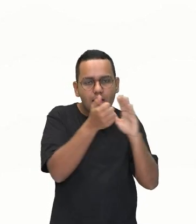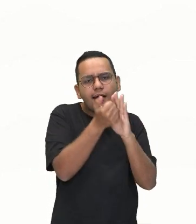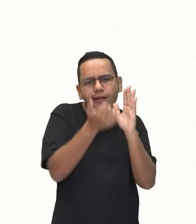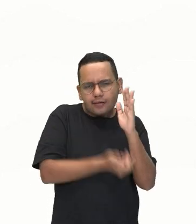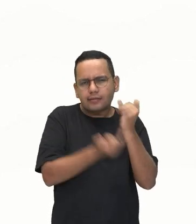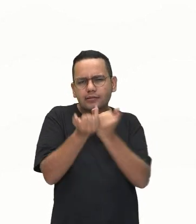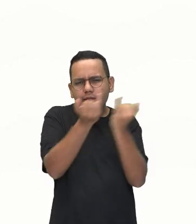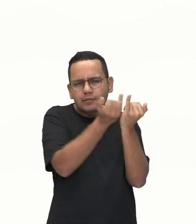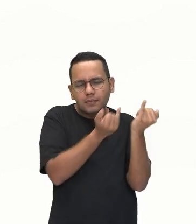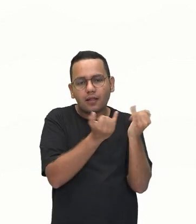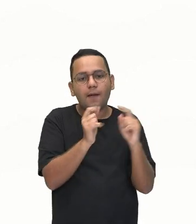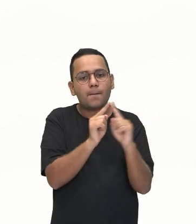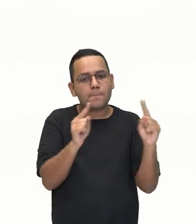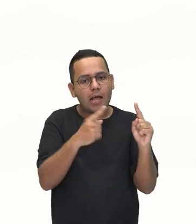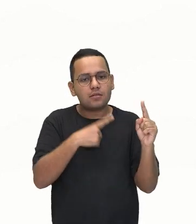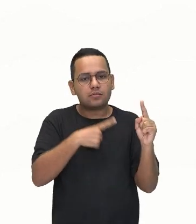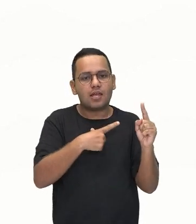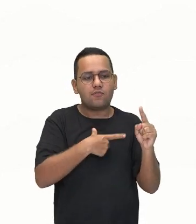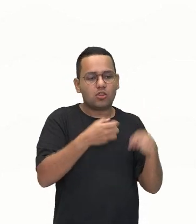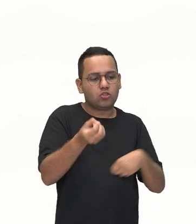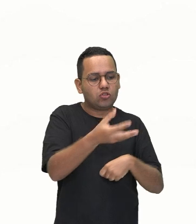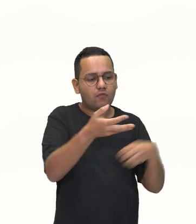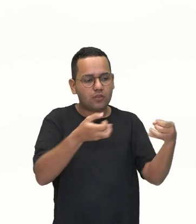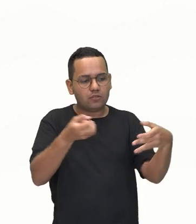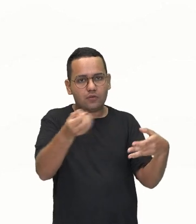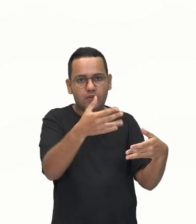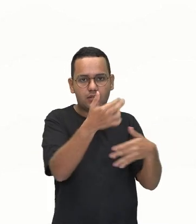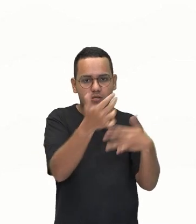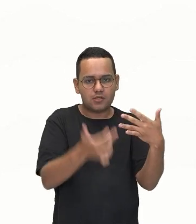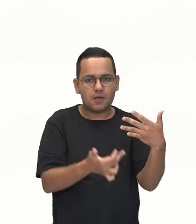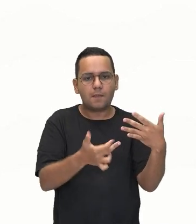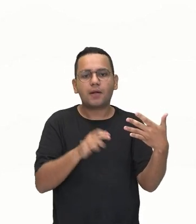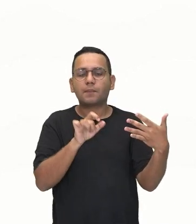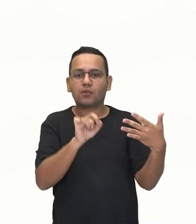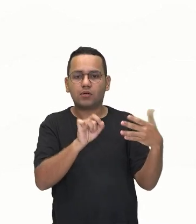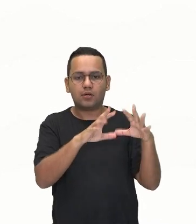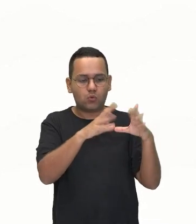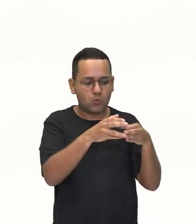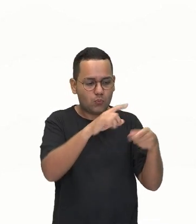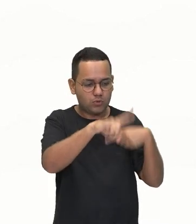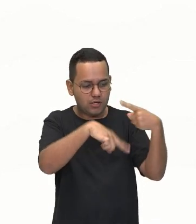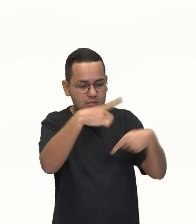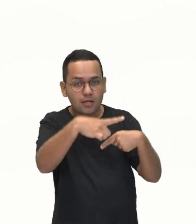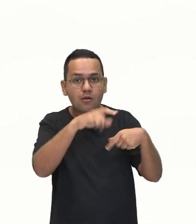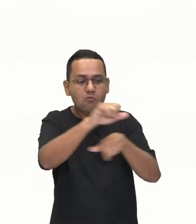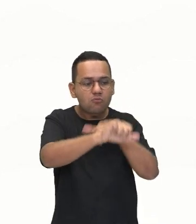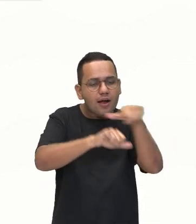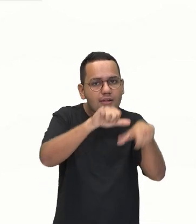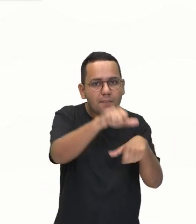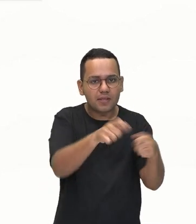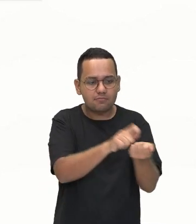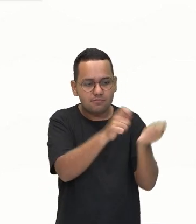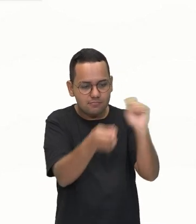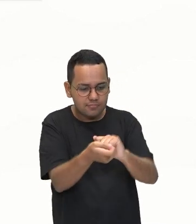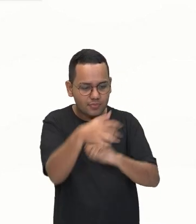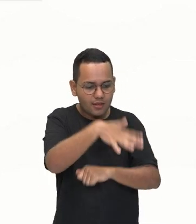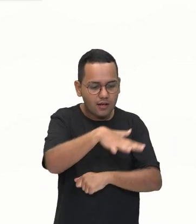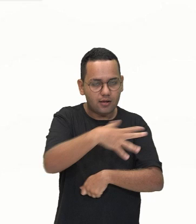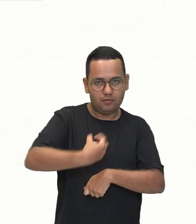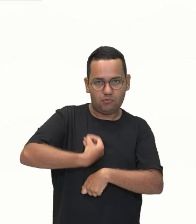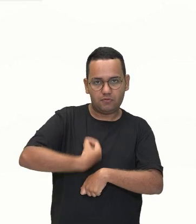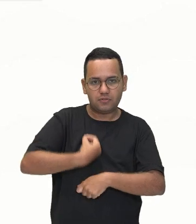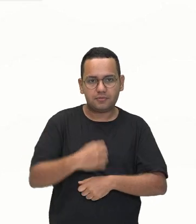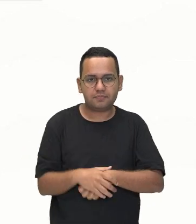novas espécies por meio de um processo chamado descendência com modificação. Então, vejam aí que o exemplo